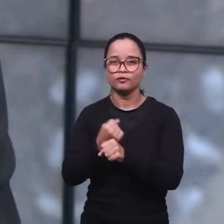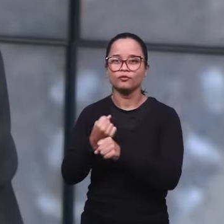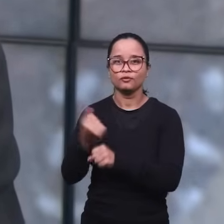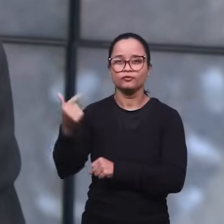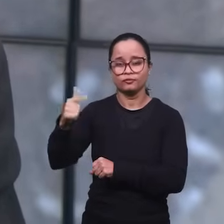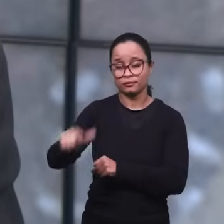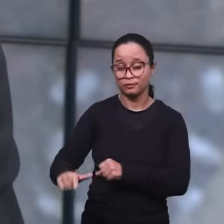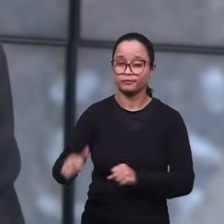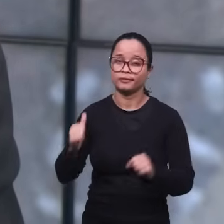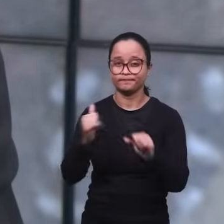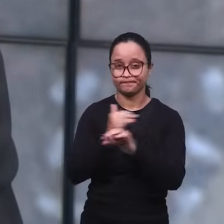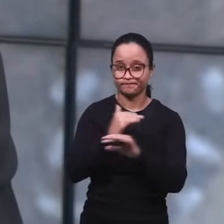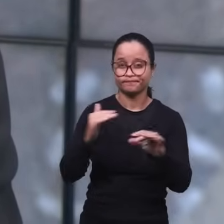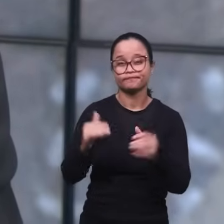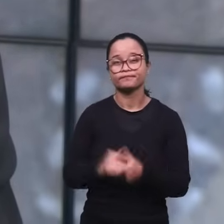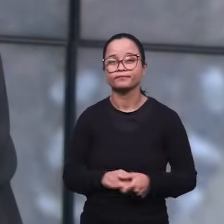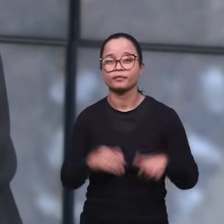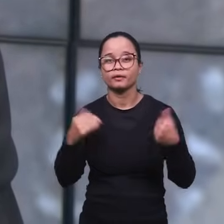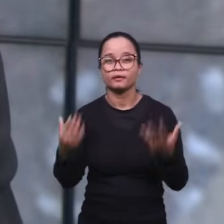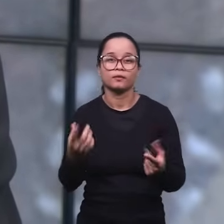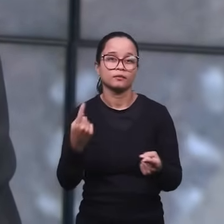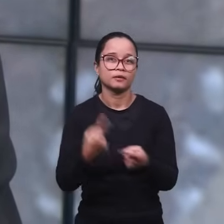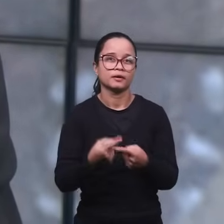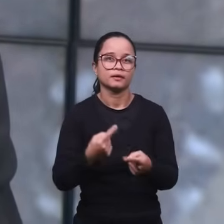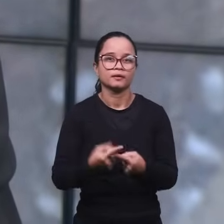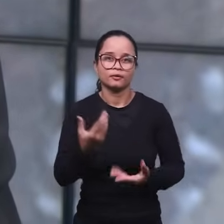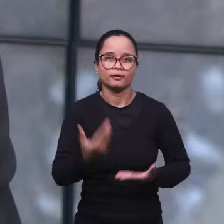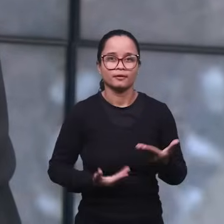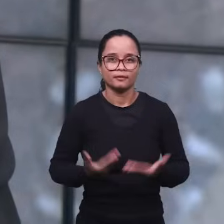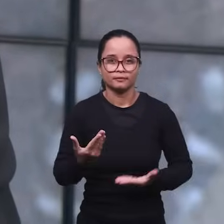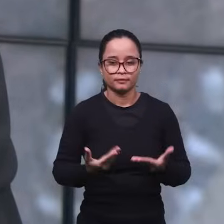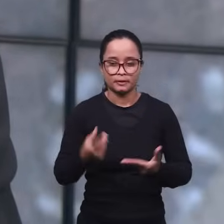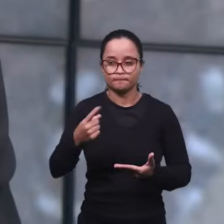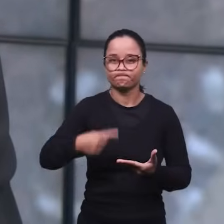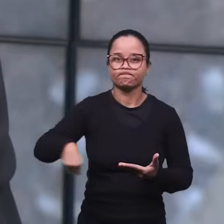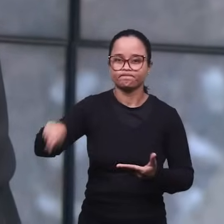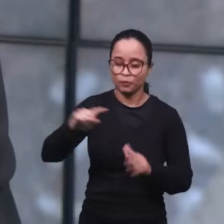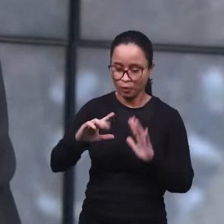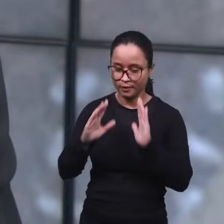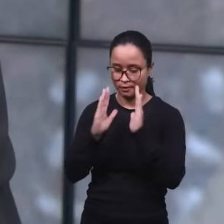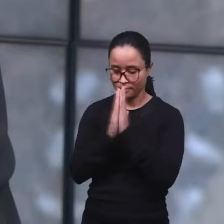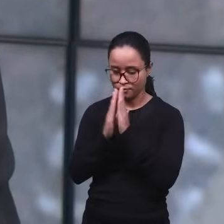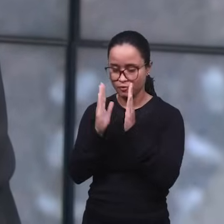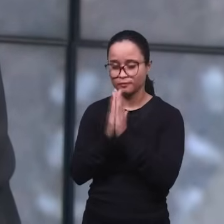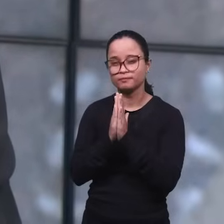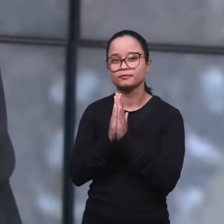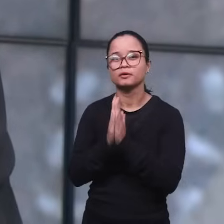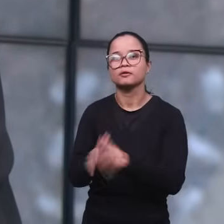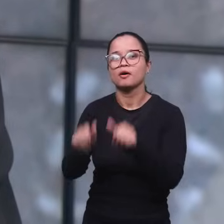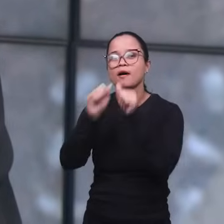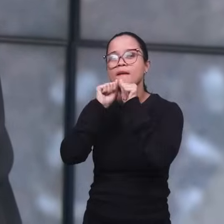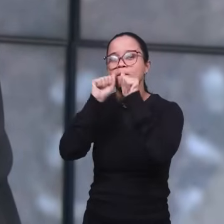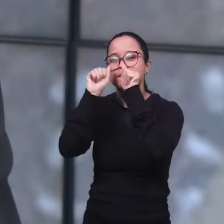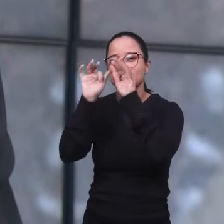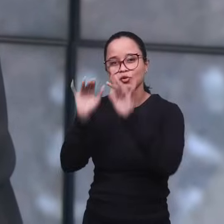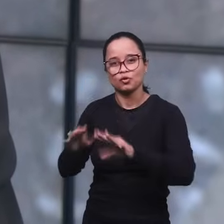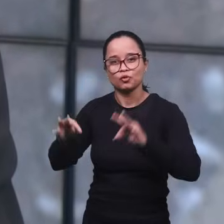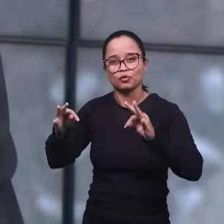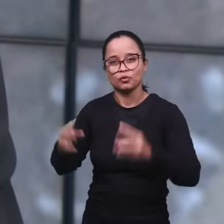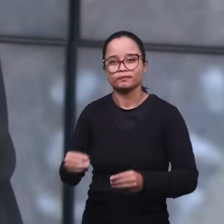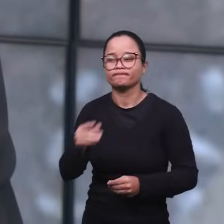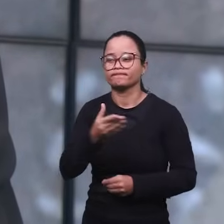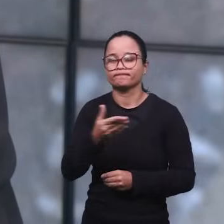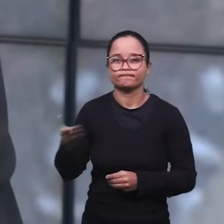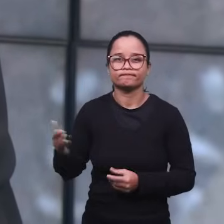enfim. E que, por quem, os irmãos do Rio Grande do Sul, por quem nós estamos orando, para que o Senhor dê uma bênção e complete a bênção